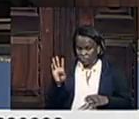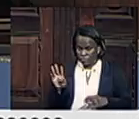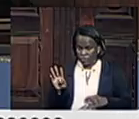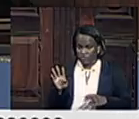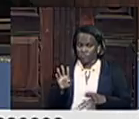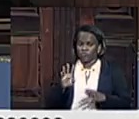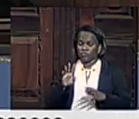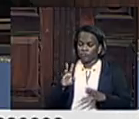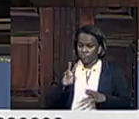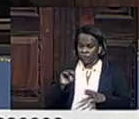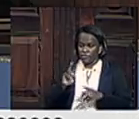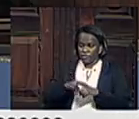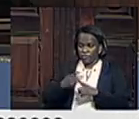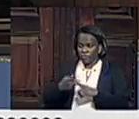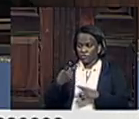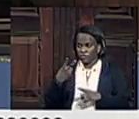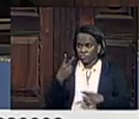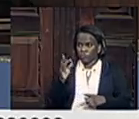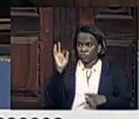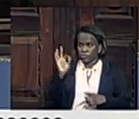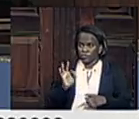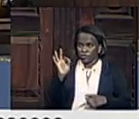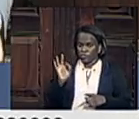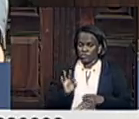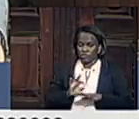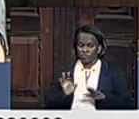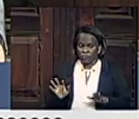sobe 2%, ou seja,